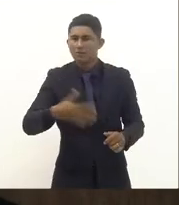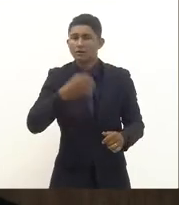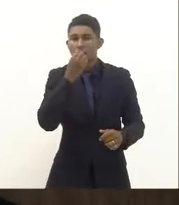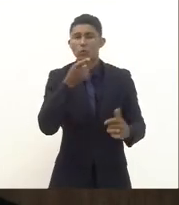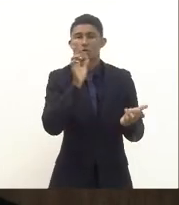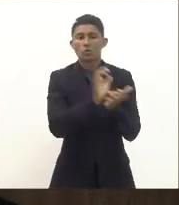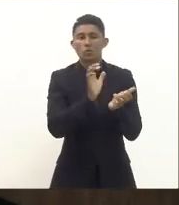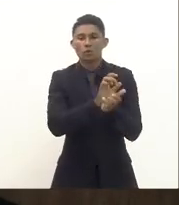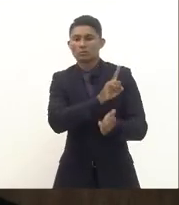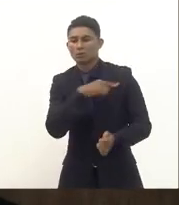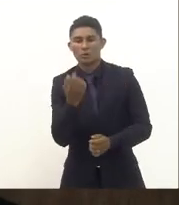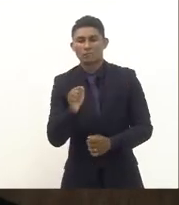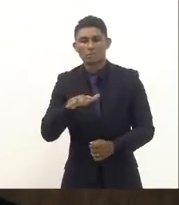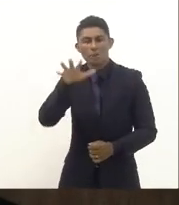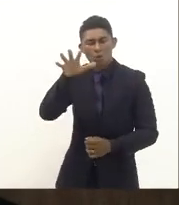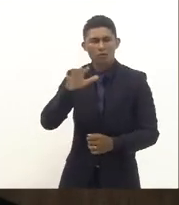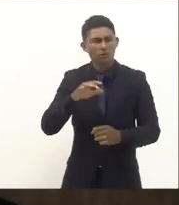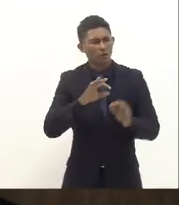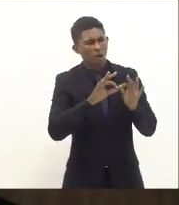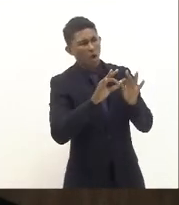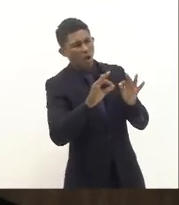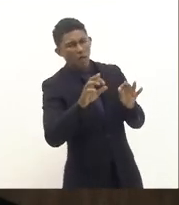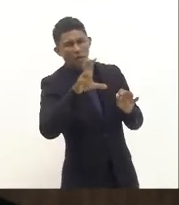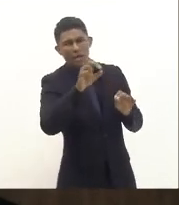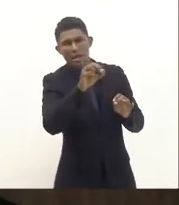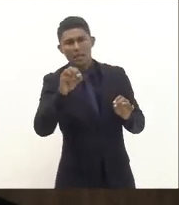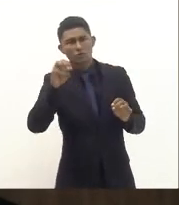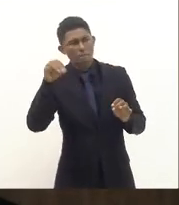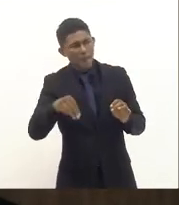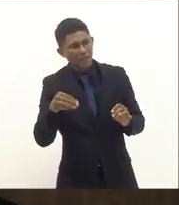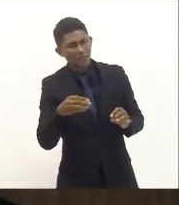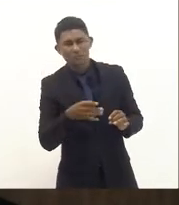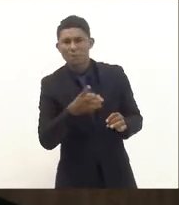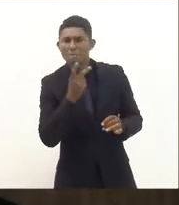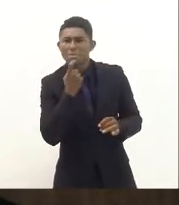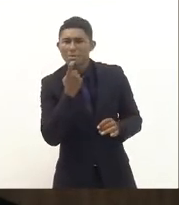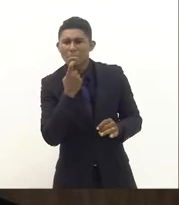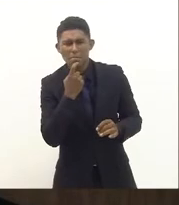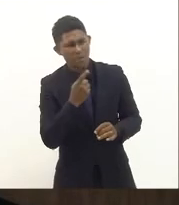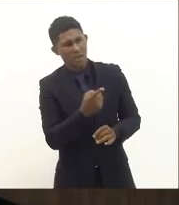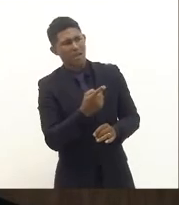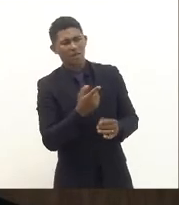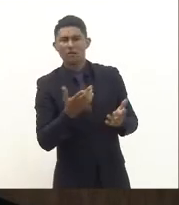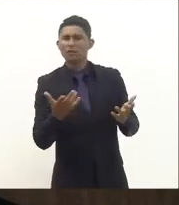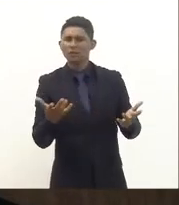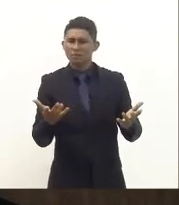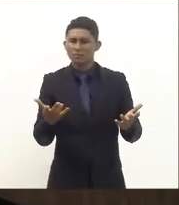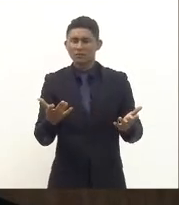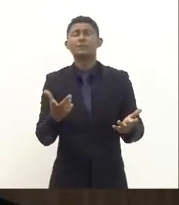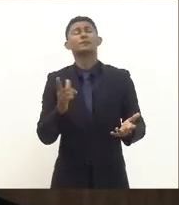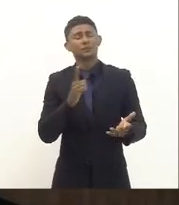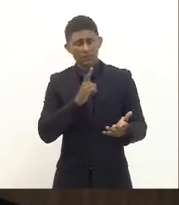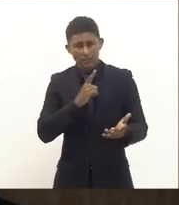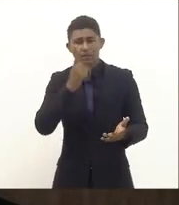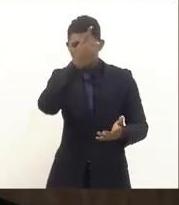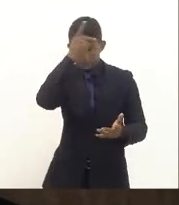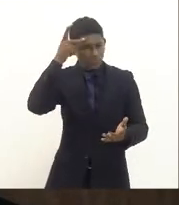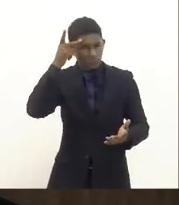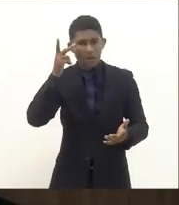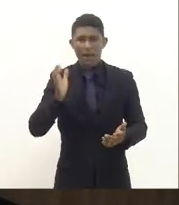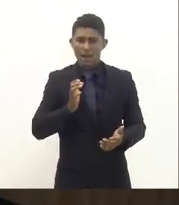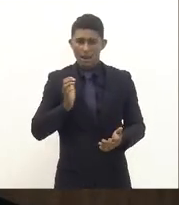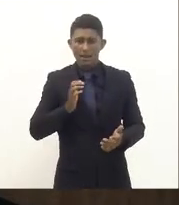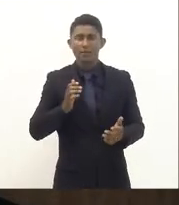o projeto nós do Morro além da 500 metros dali do nós do morro com antecedência conhece é um dos padrões de vida mais alto do Rio de Janeiro do Brasil